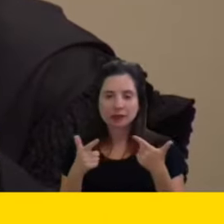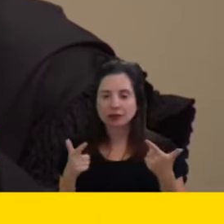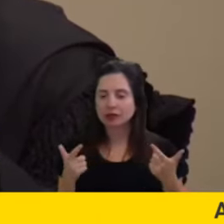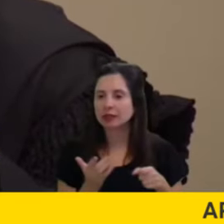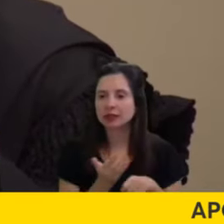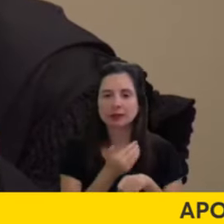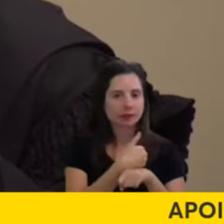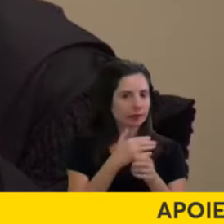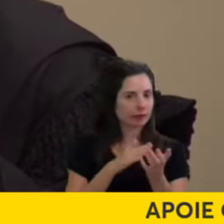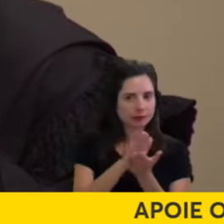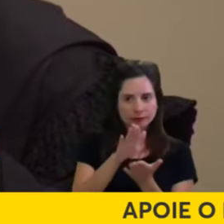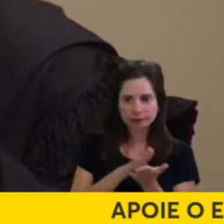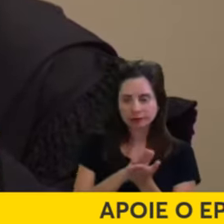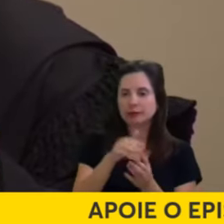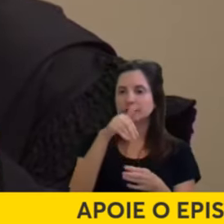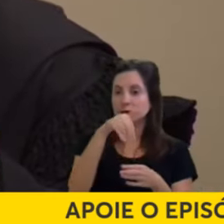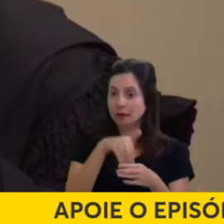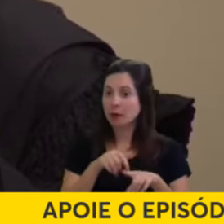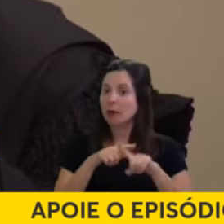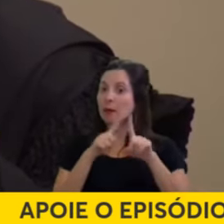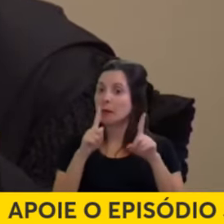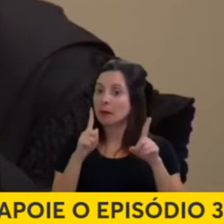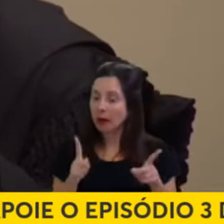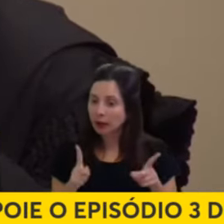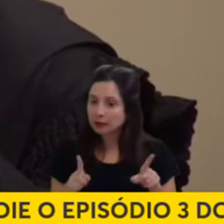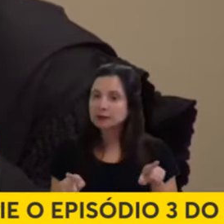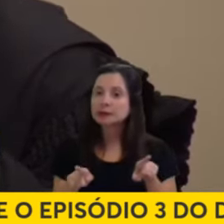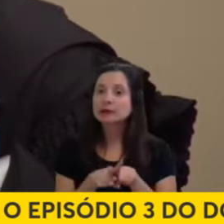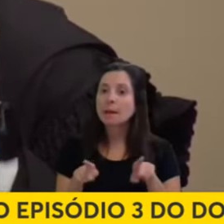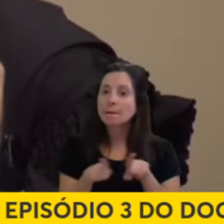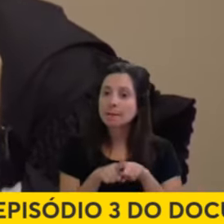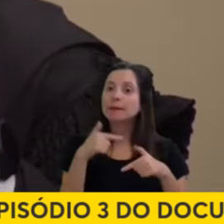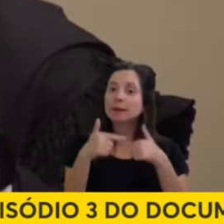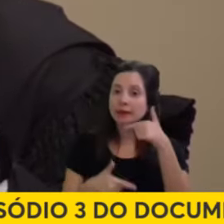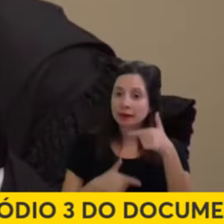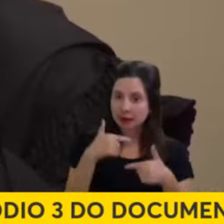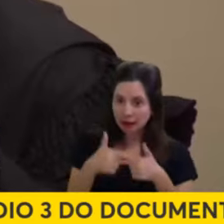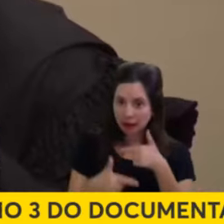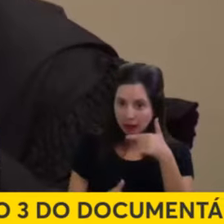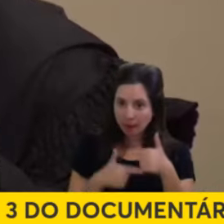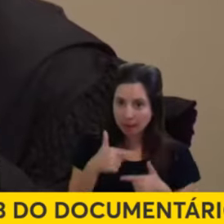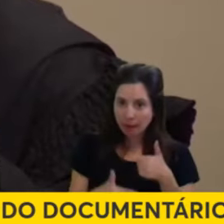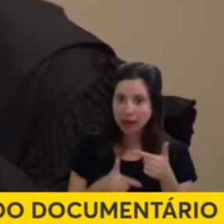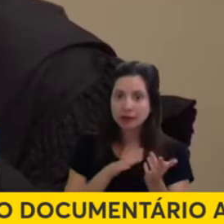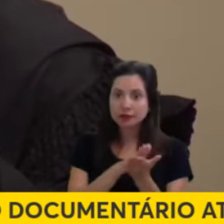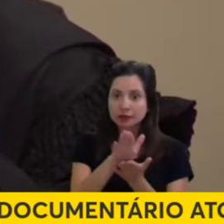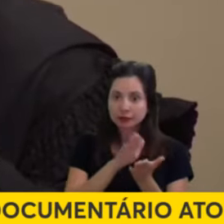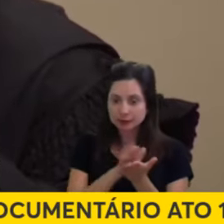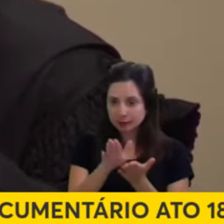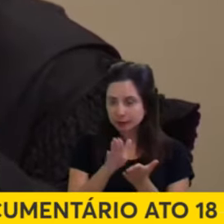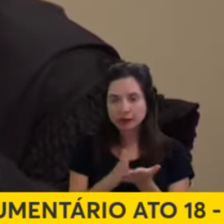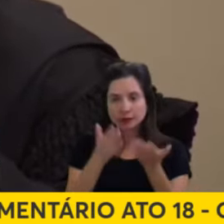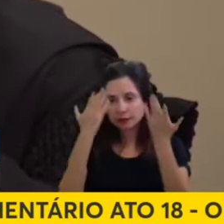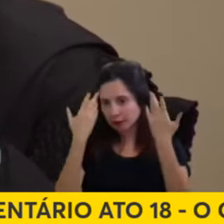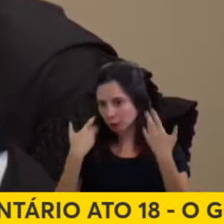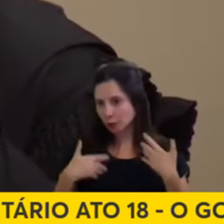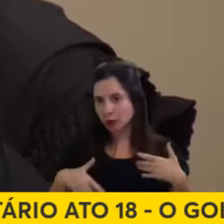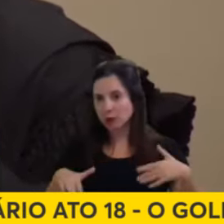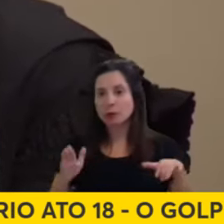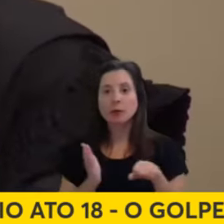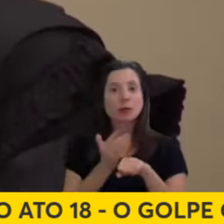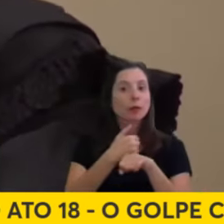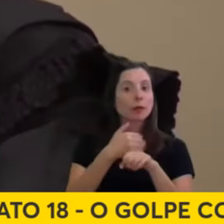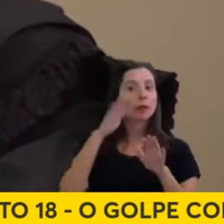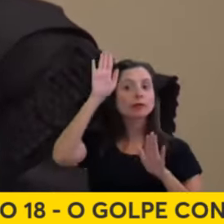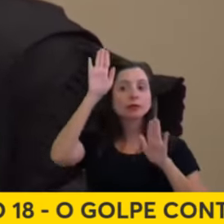despesas propriamente eleitorais mas tão somente emprego de recursos necessários para car com despesas comuns de pré-candidatura no caso